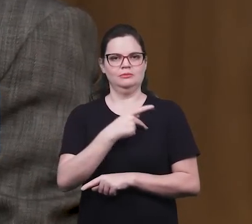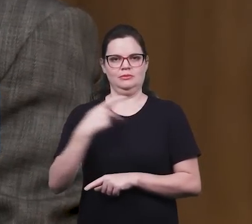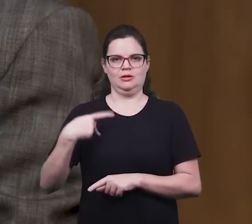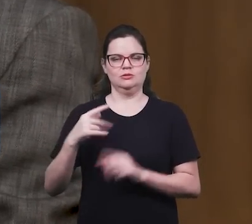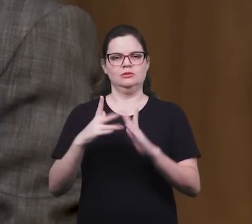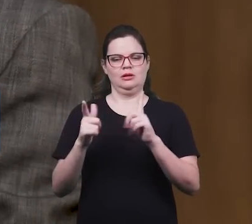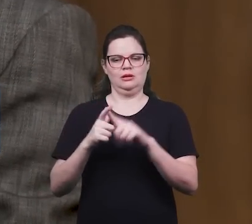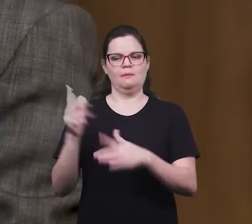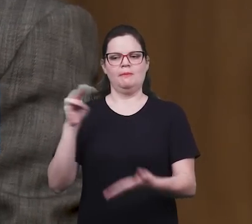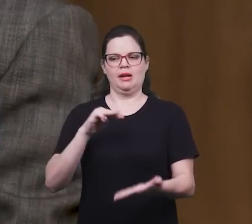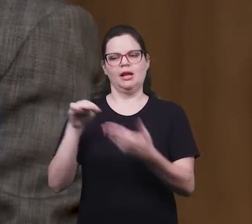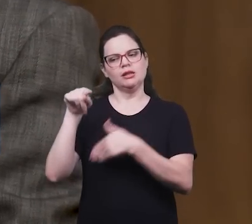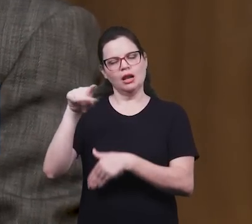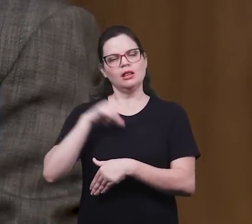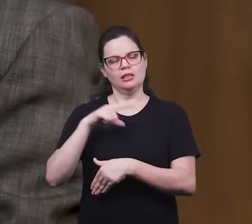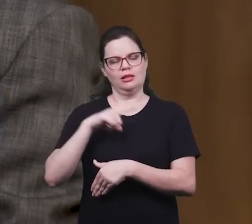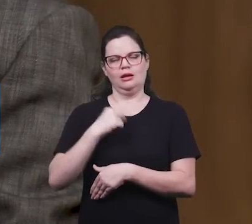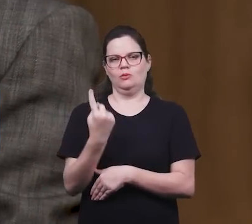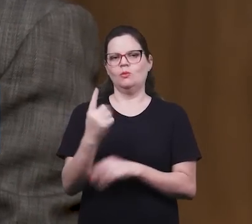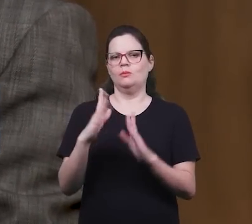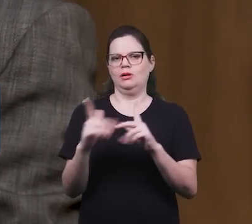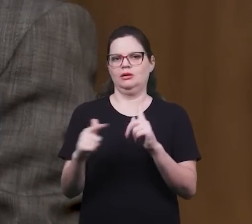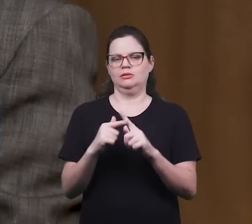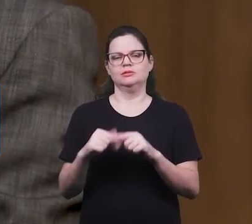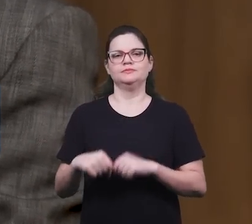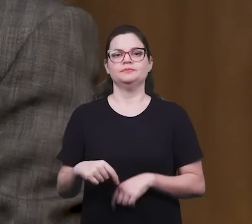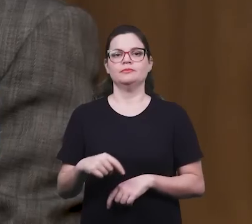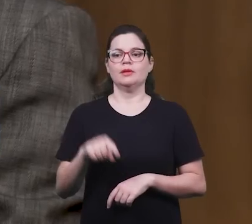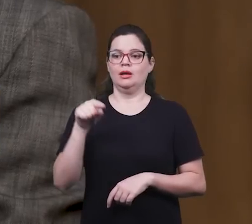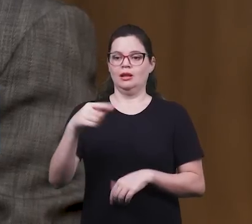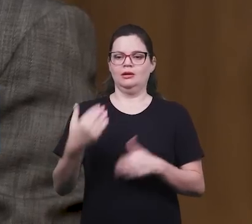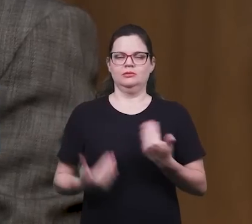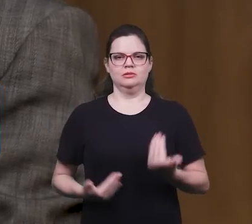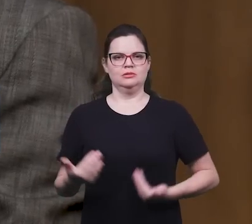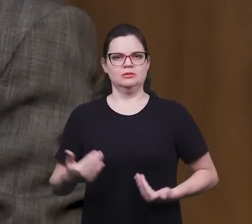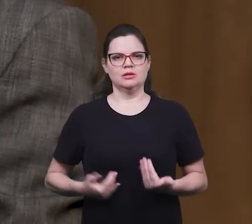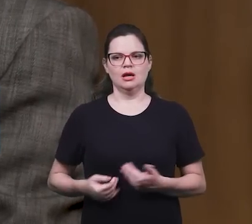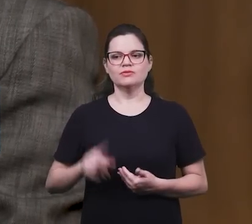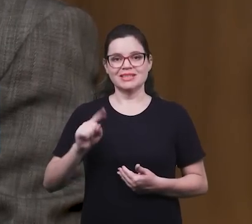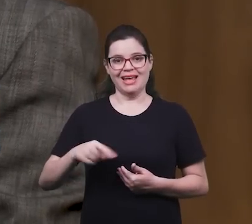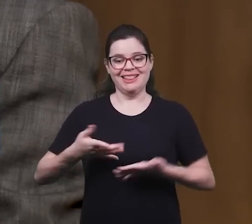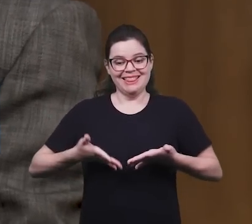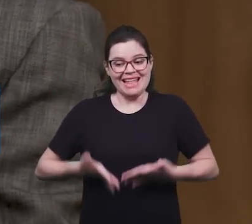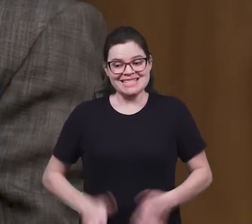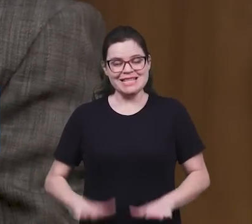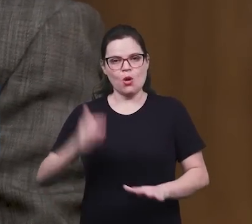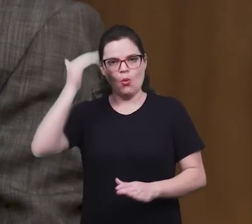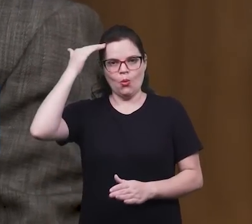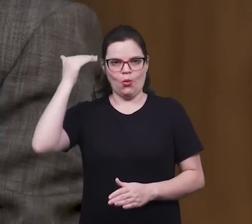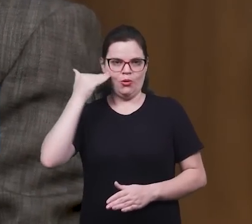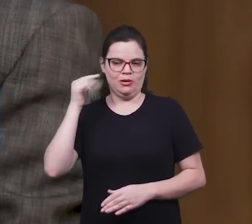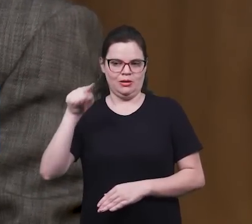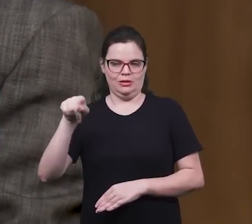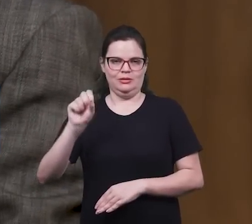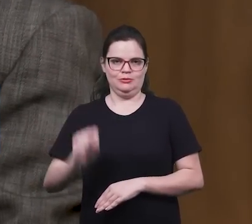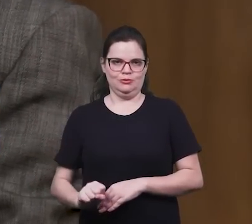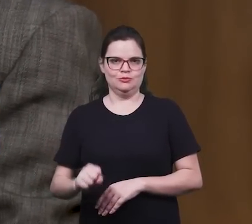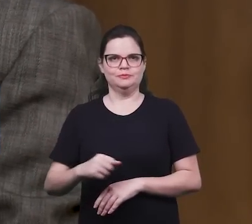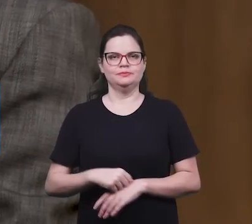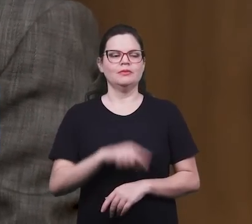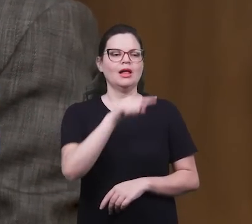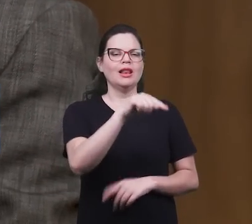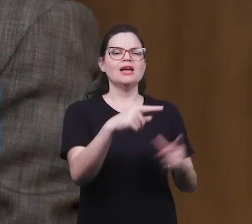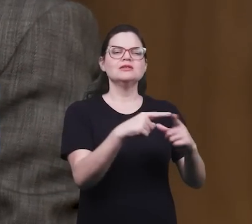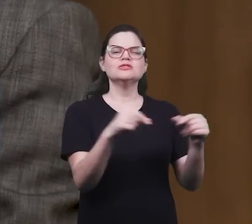Igreja Maranata, e que esses pastores e os nossos irmãos da Coreia são essencialmente coreanos. No Japão, a maioria